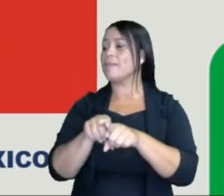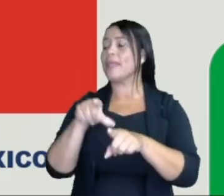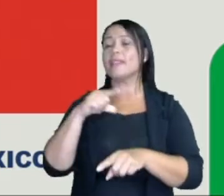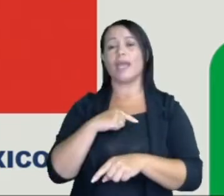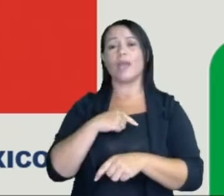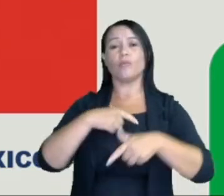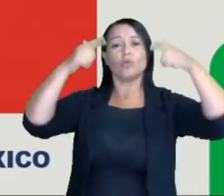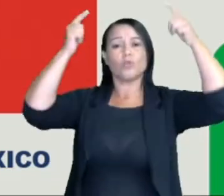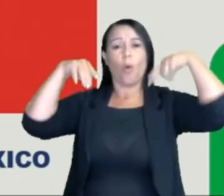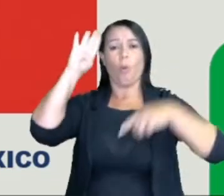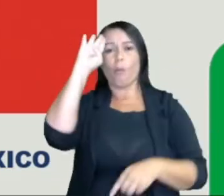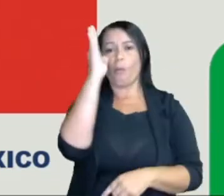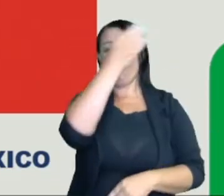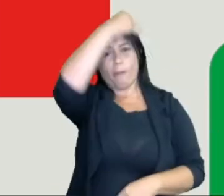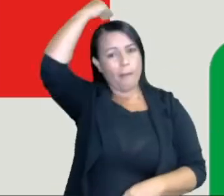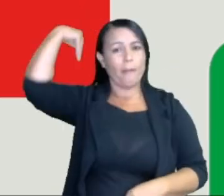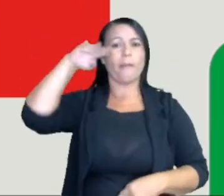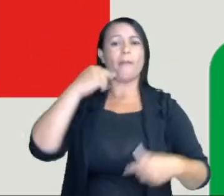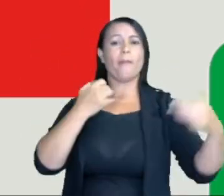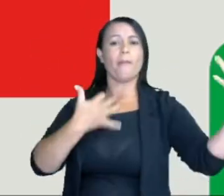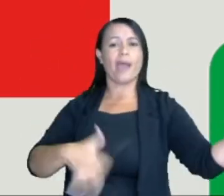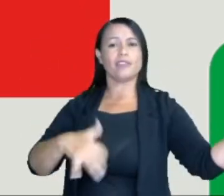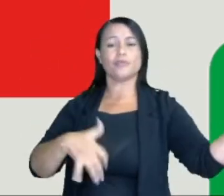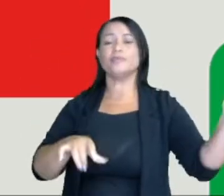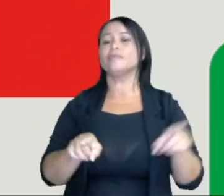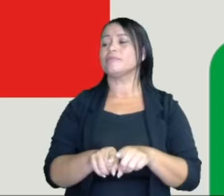que a capital é Ciudad de México.